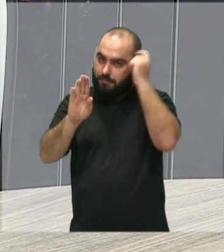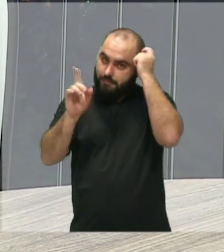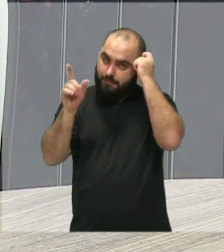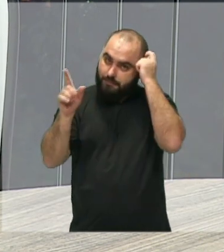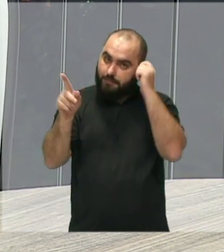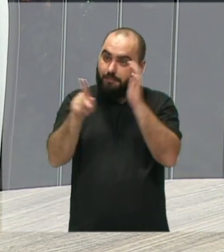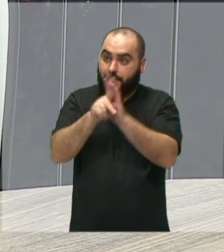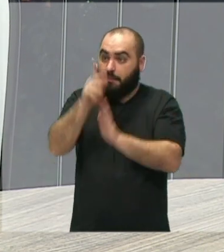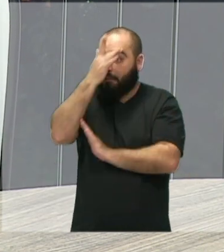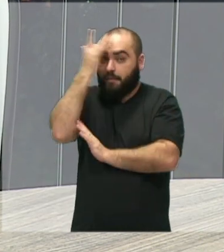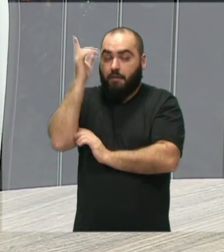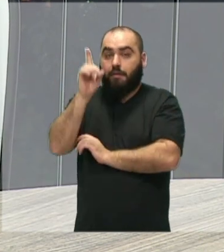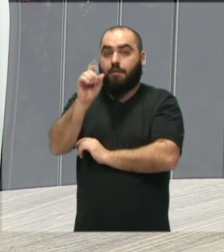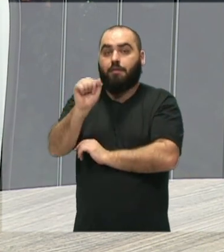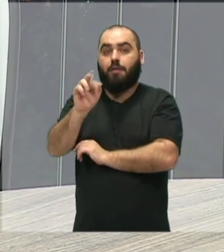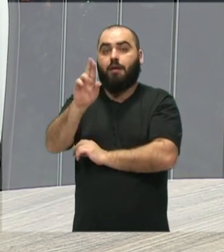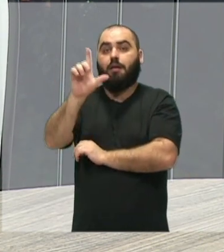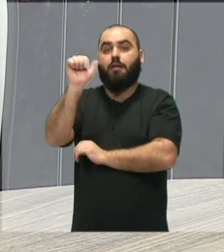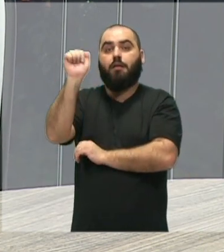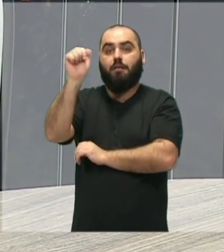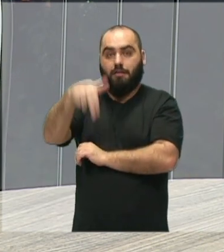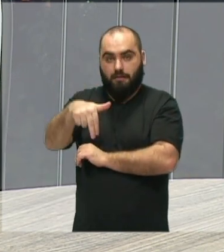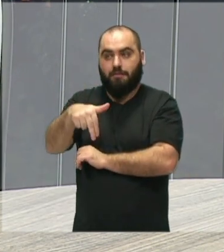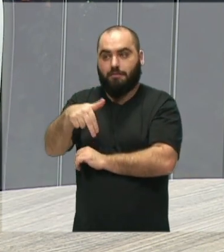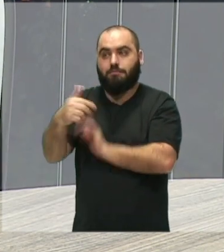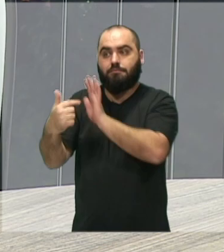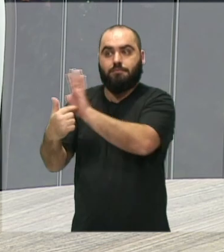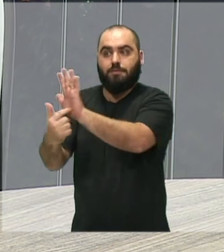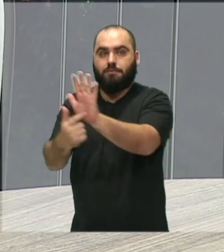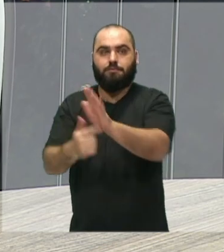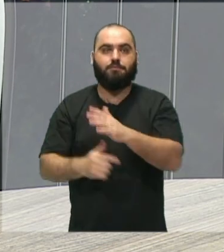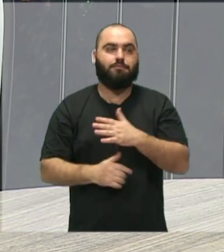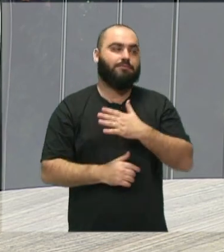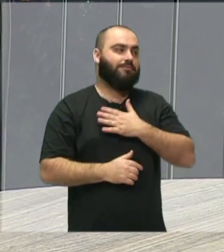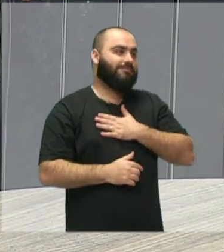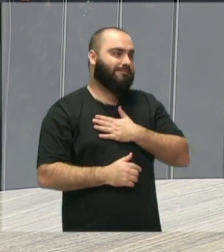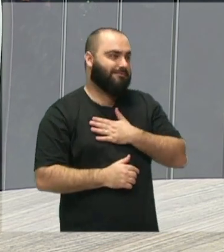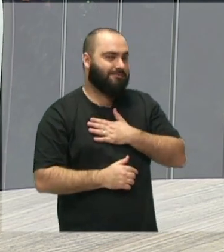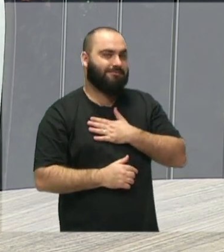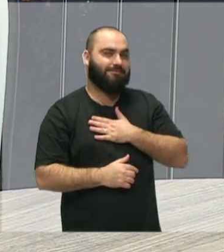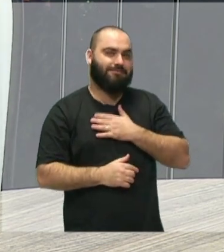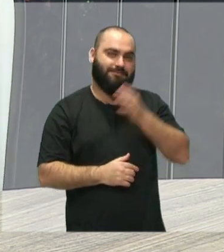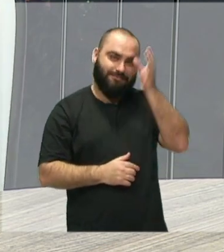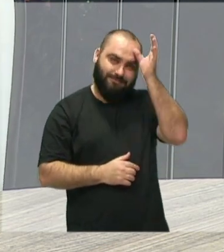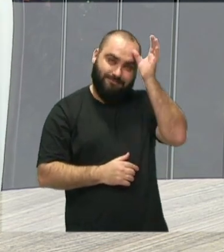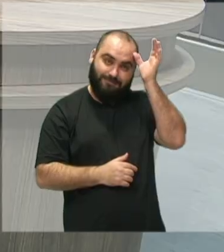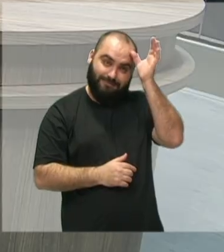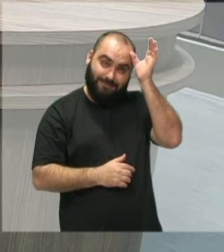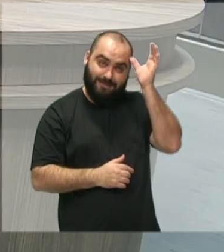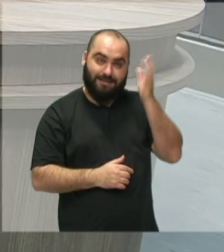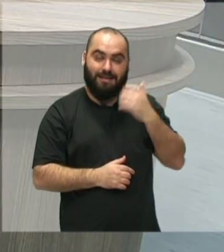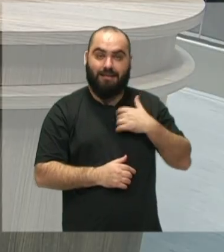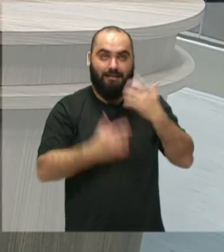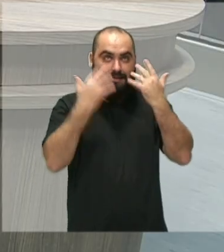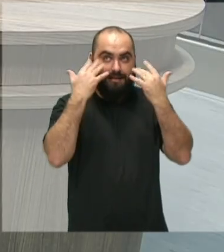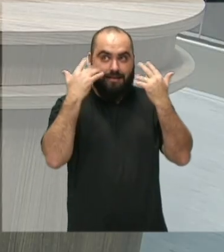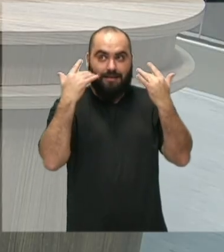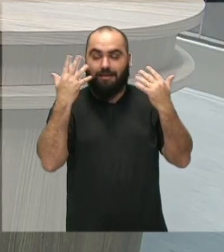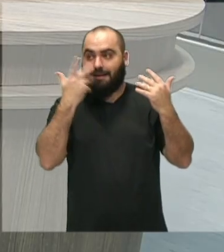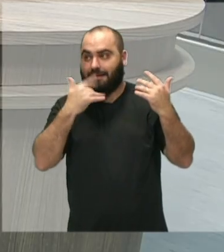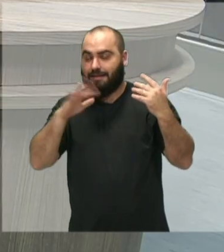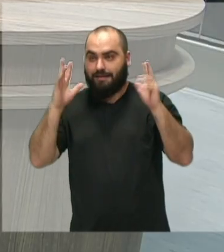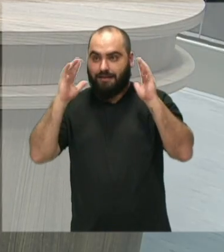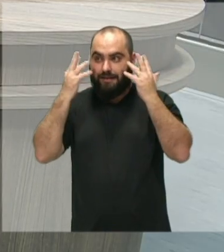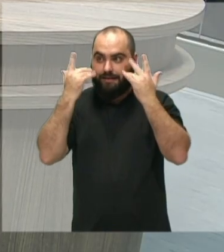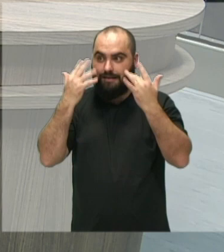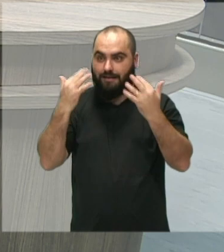Darlan, que dá toda essa introdução do que é arqueologia, né? Mostra uma parte do... Os olhinhos brilham, né?